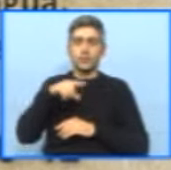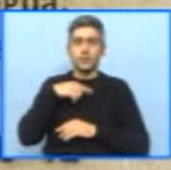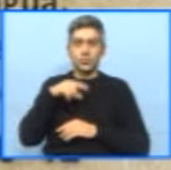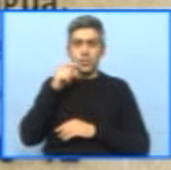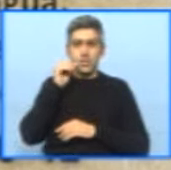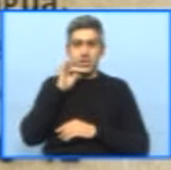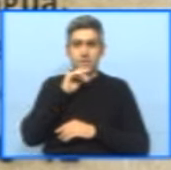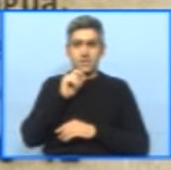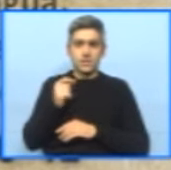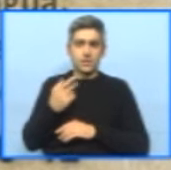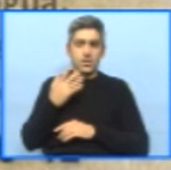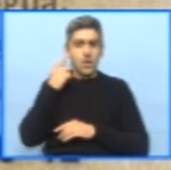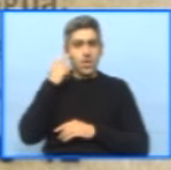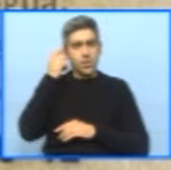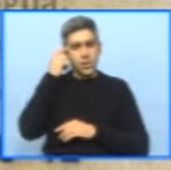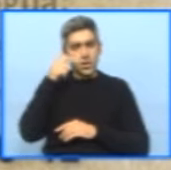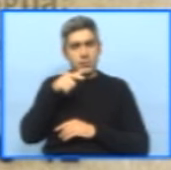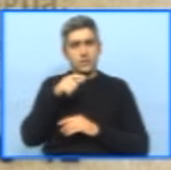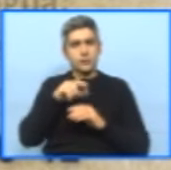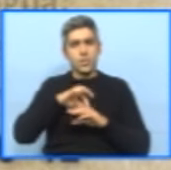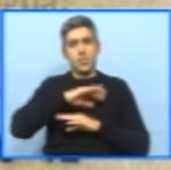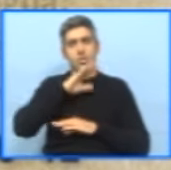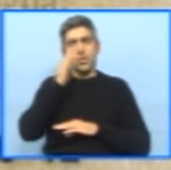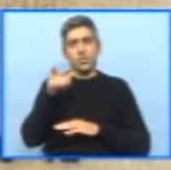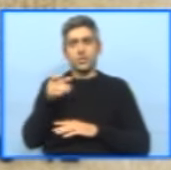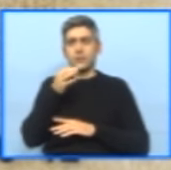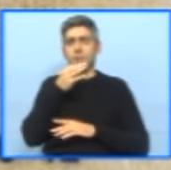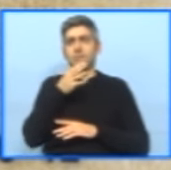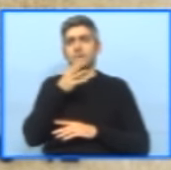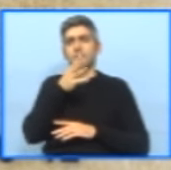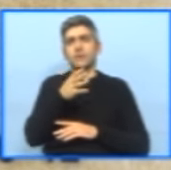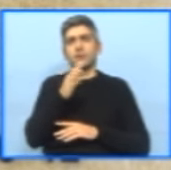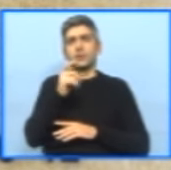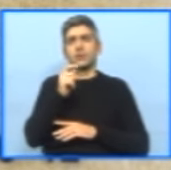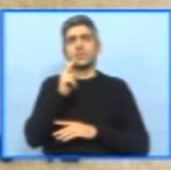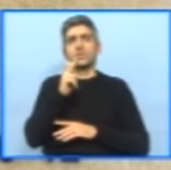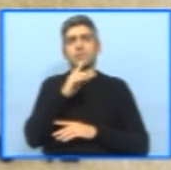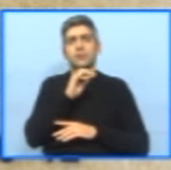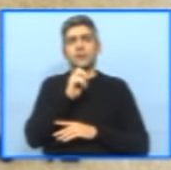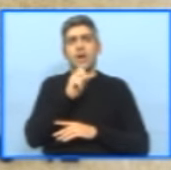neste monte e vós dizeis que é em Jerusalém que se deve adorar."